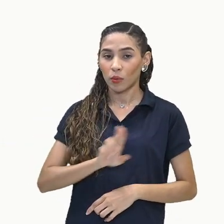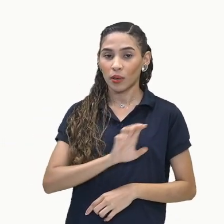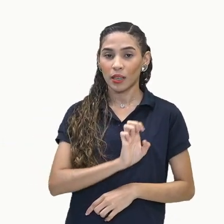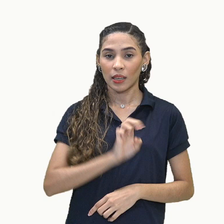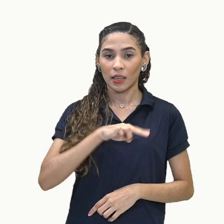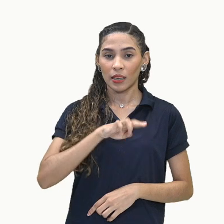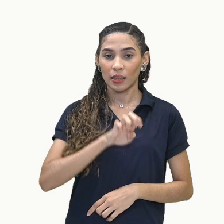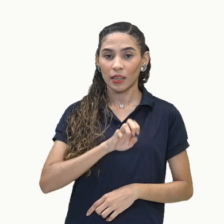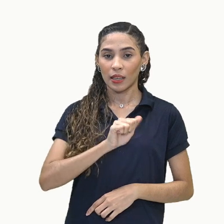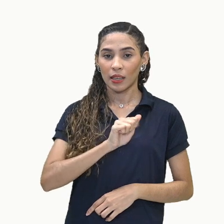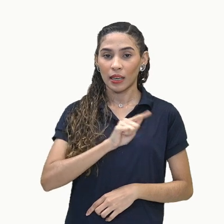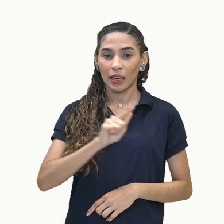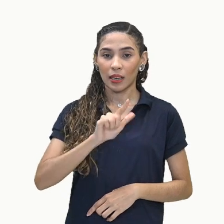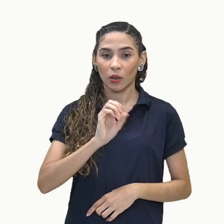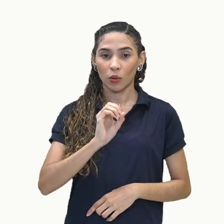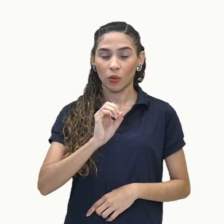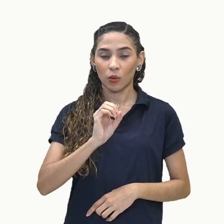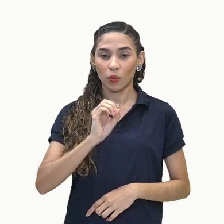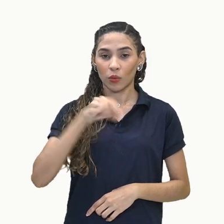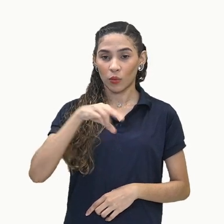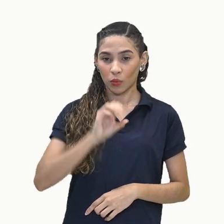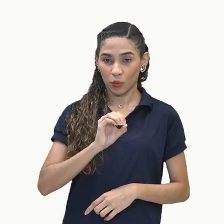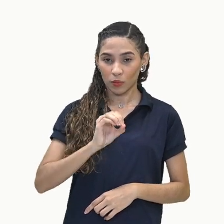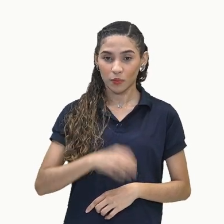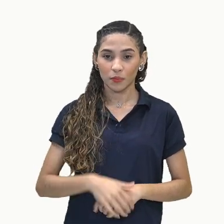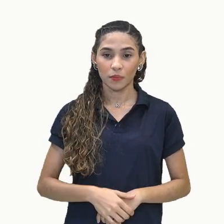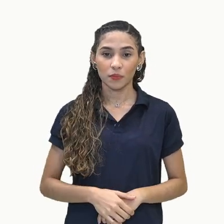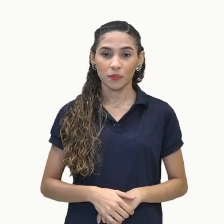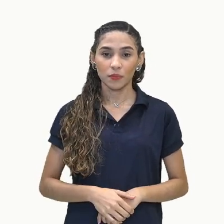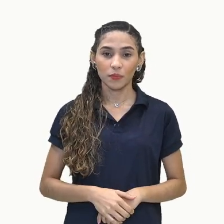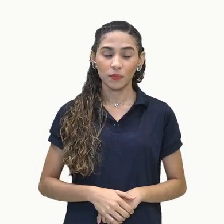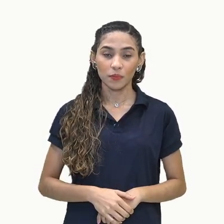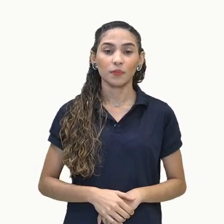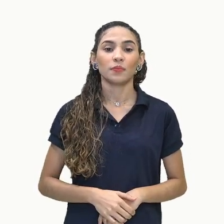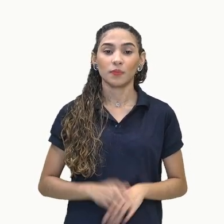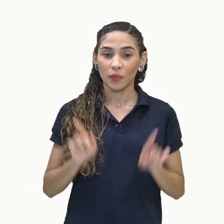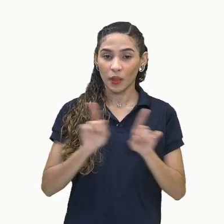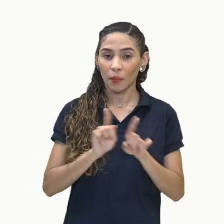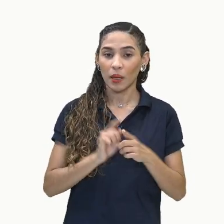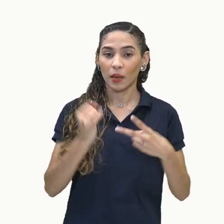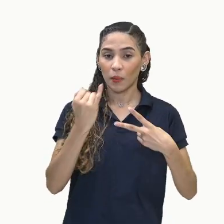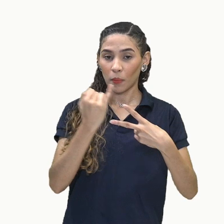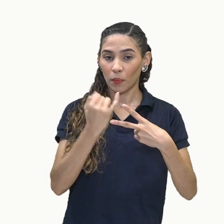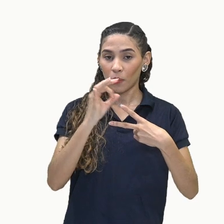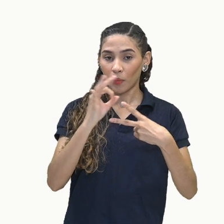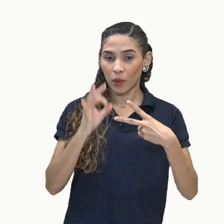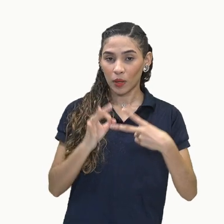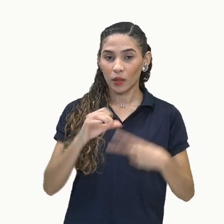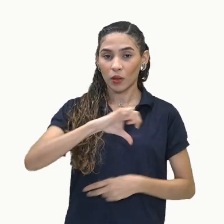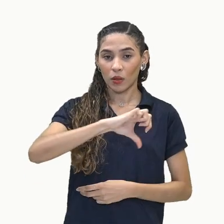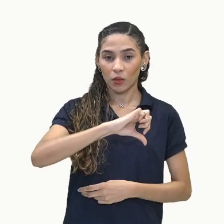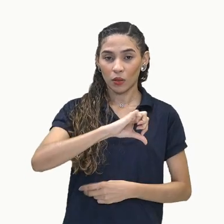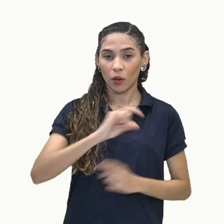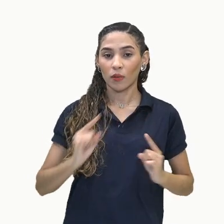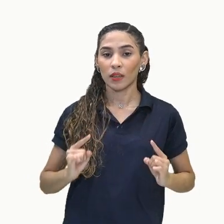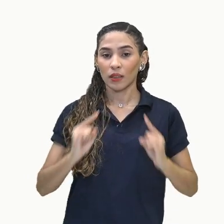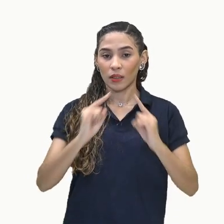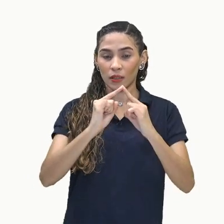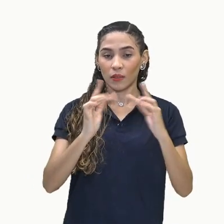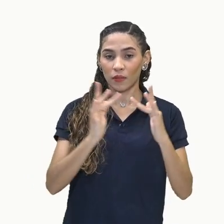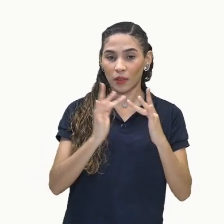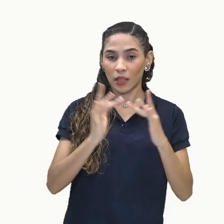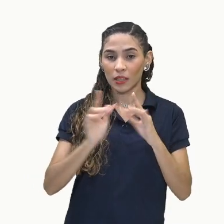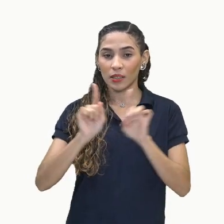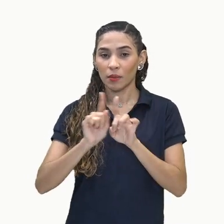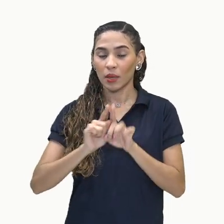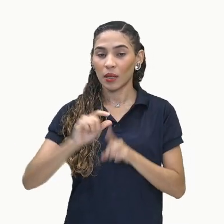eneágono, tá? Então, eneágono é o nosso polígono com 9 vértices e